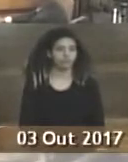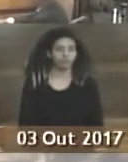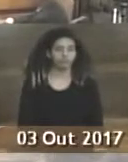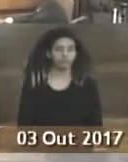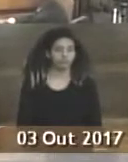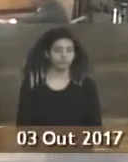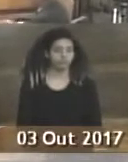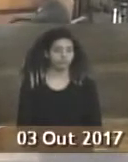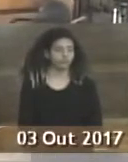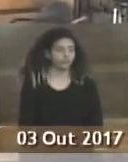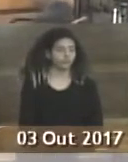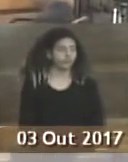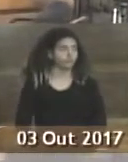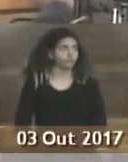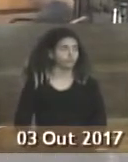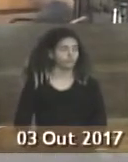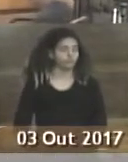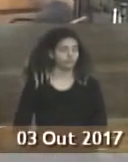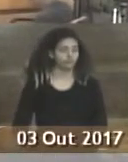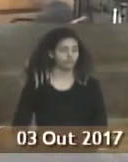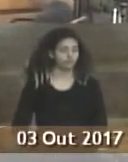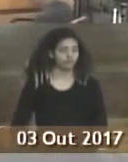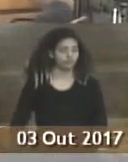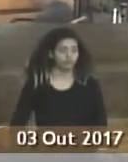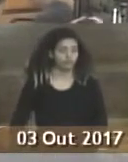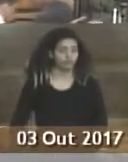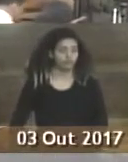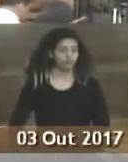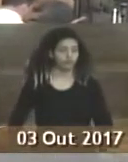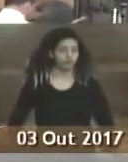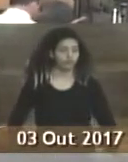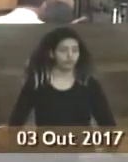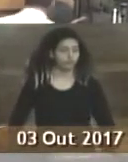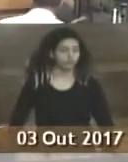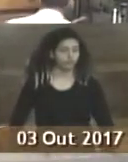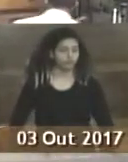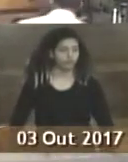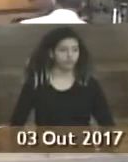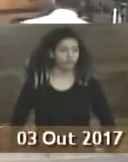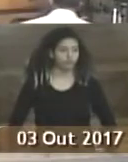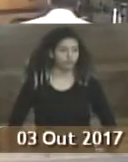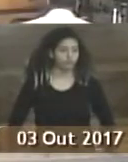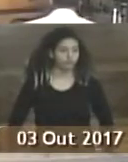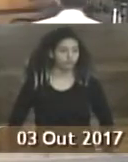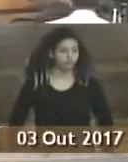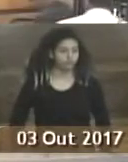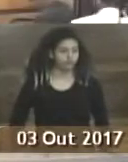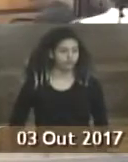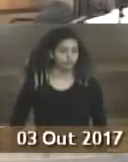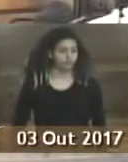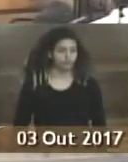casa. O poço é no Camurim Grande. Então vamos brigar aqui, ó.